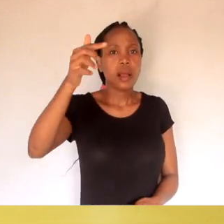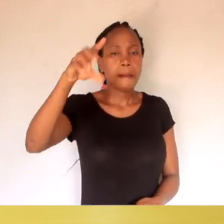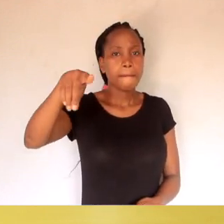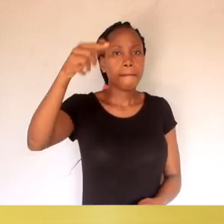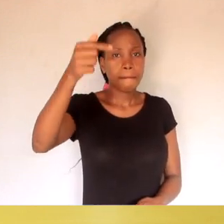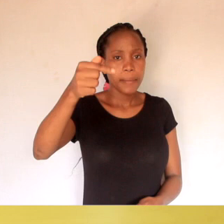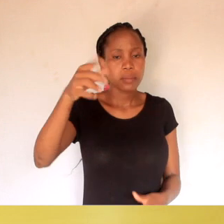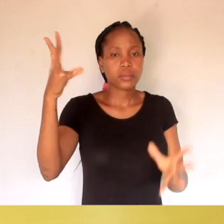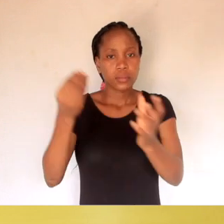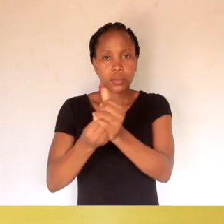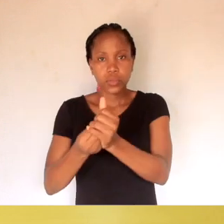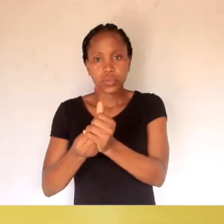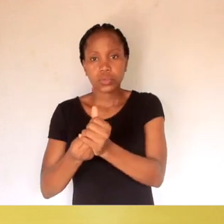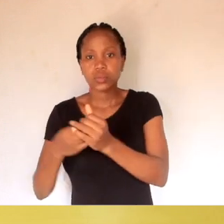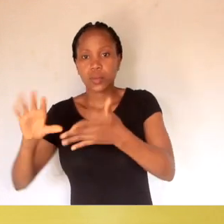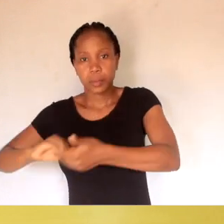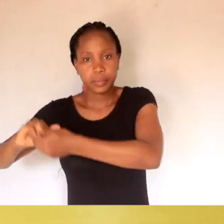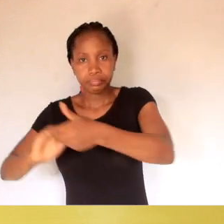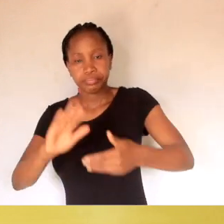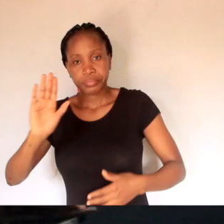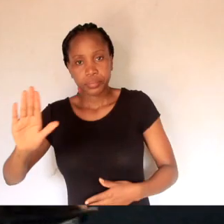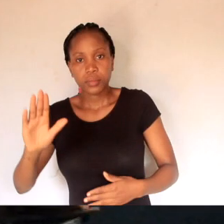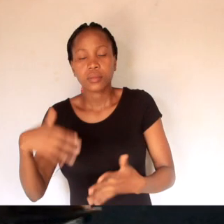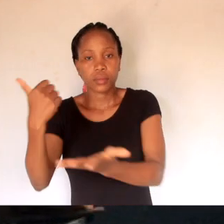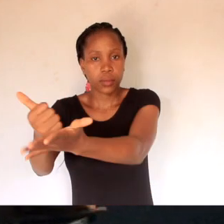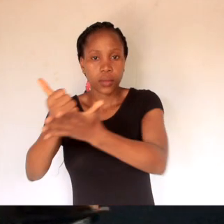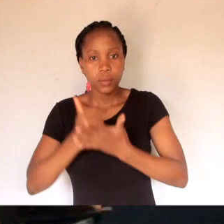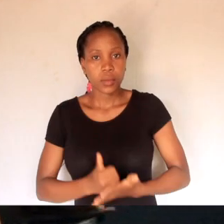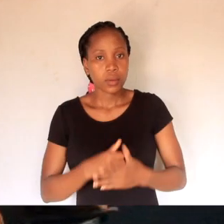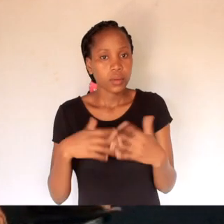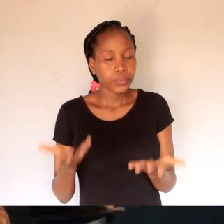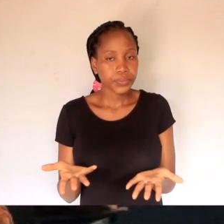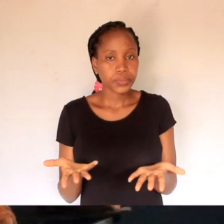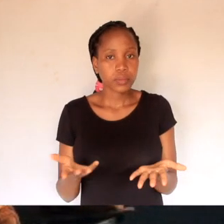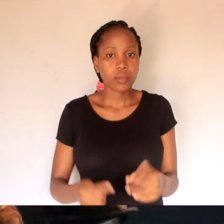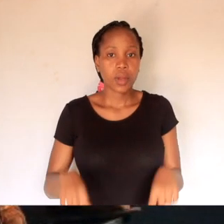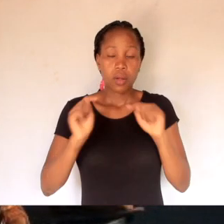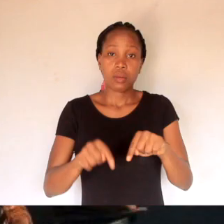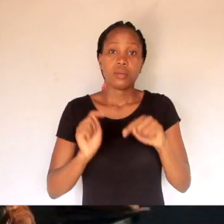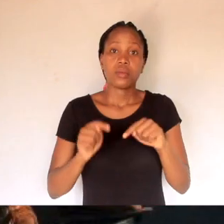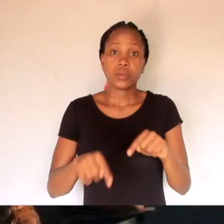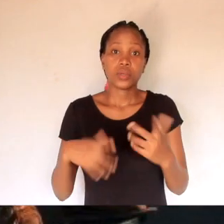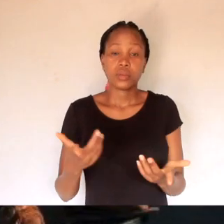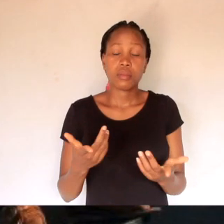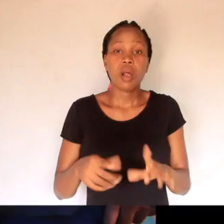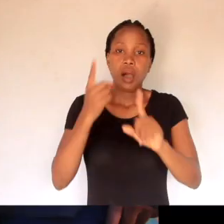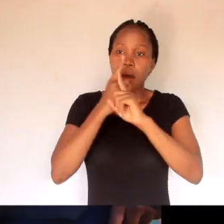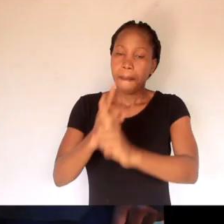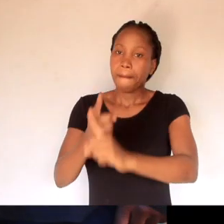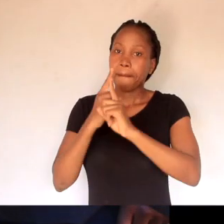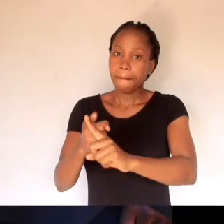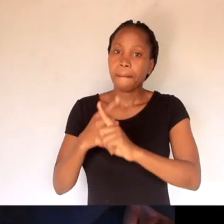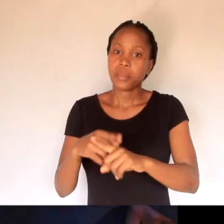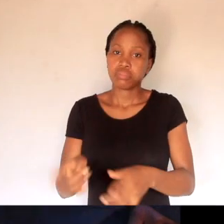também para que hoje tenhamos níveis de participação